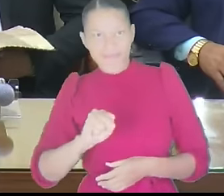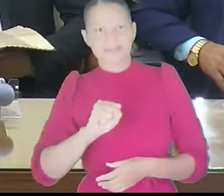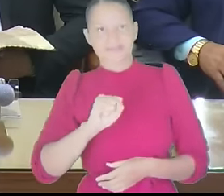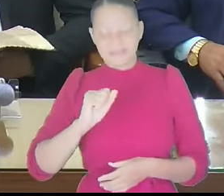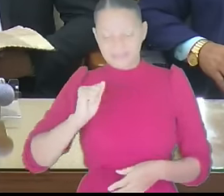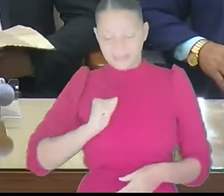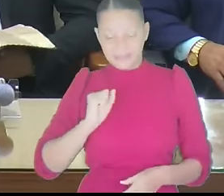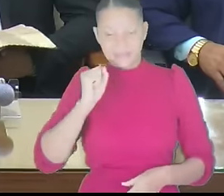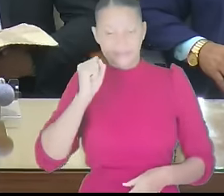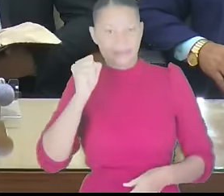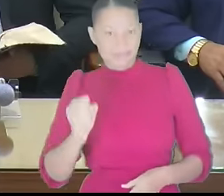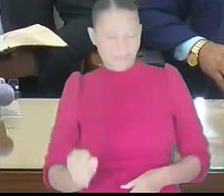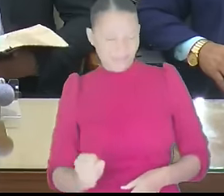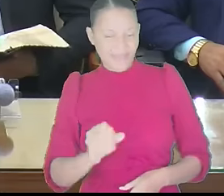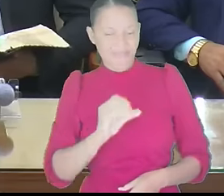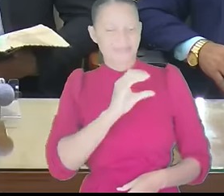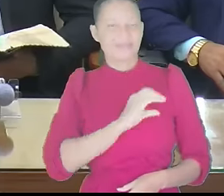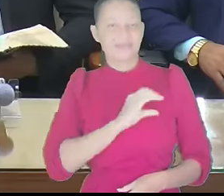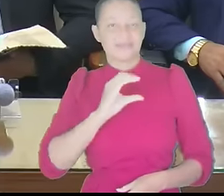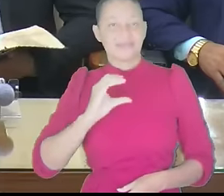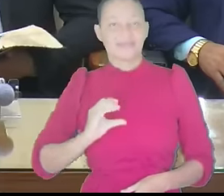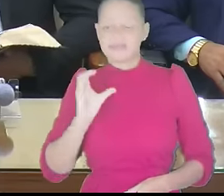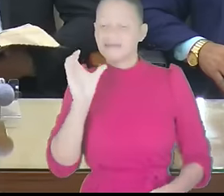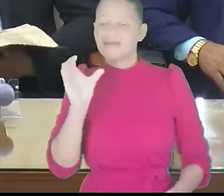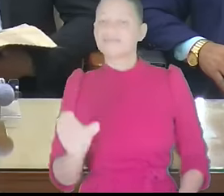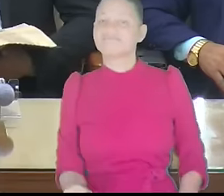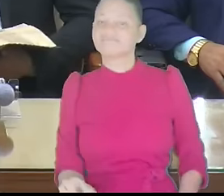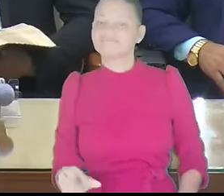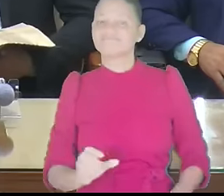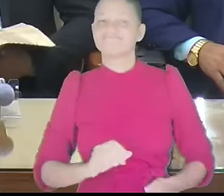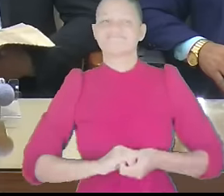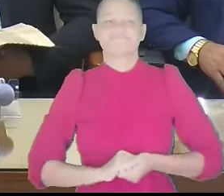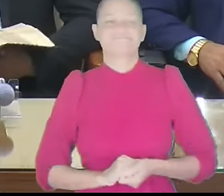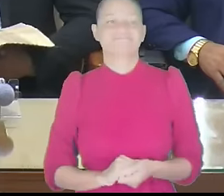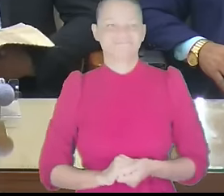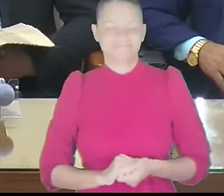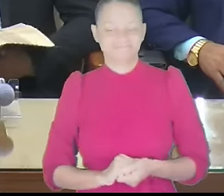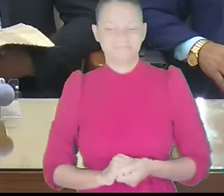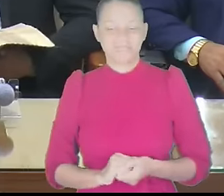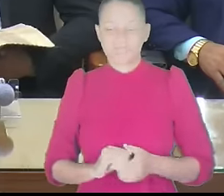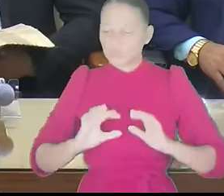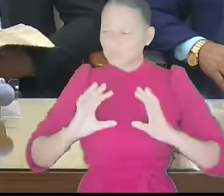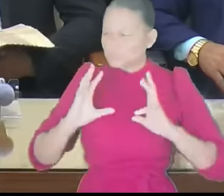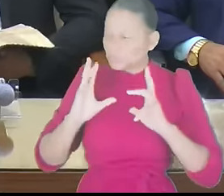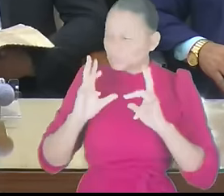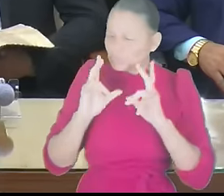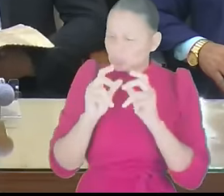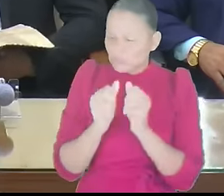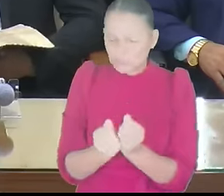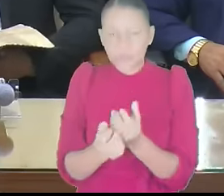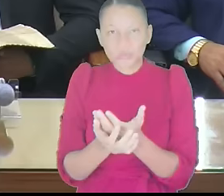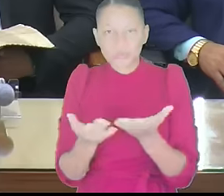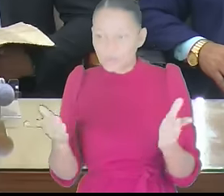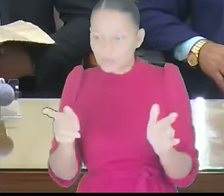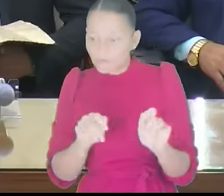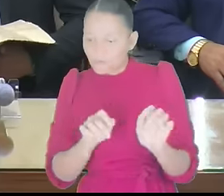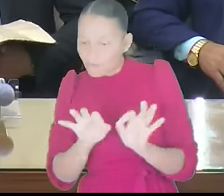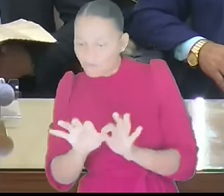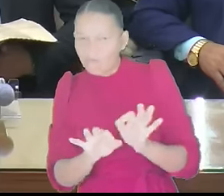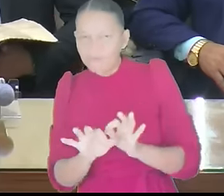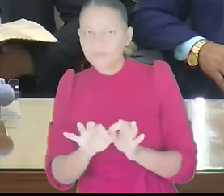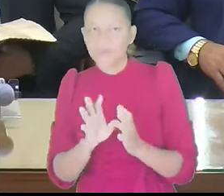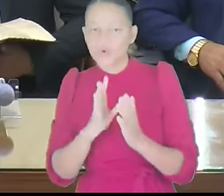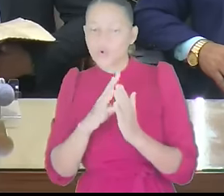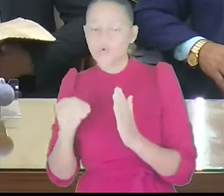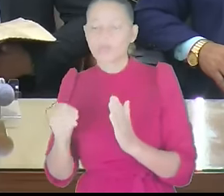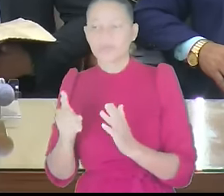mandou abandonar aquela igreja. Jesus disse, façam tudo o que eles disserem. Agora não procedam